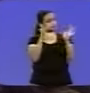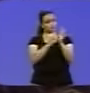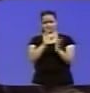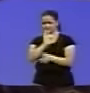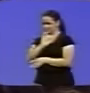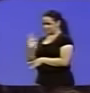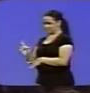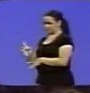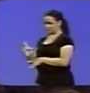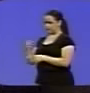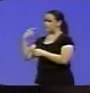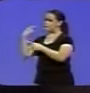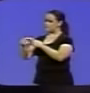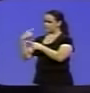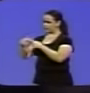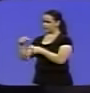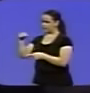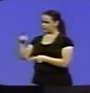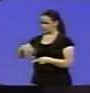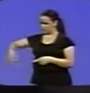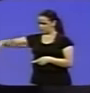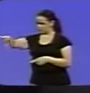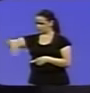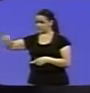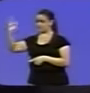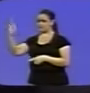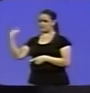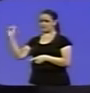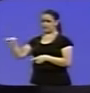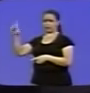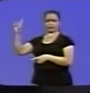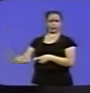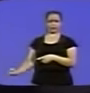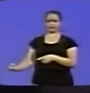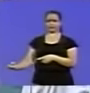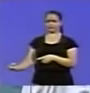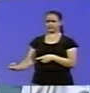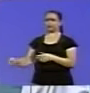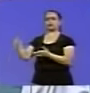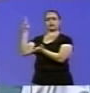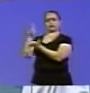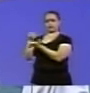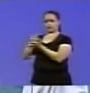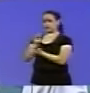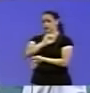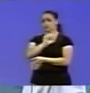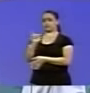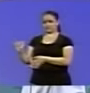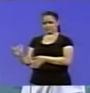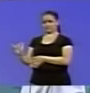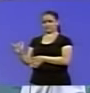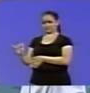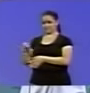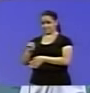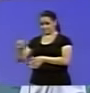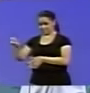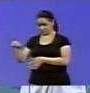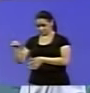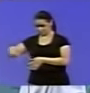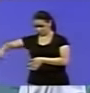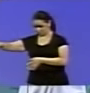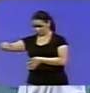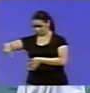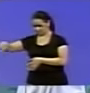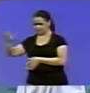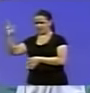respondeu: porque a vossa fé é demasiado pequena. Em verdade vos digo, se vós tiverdes